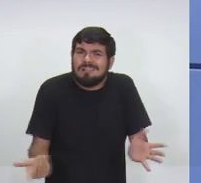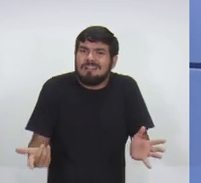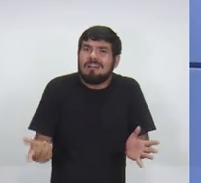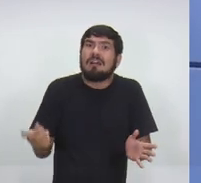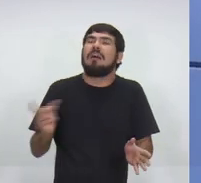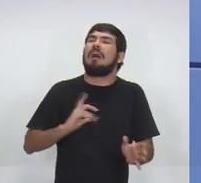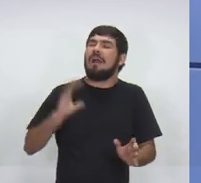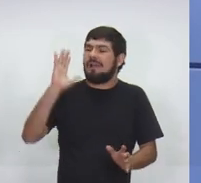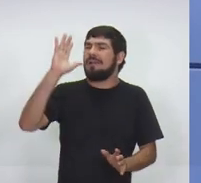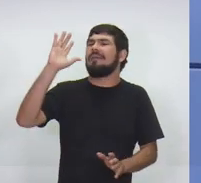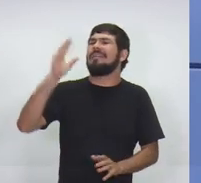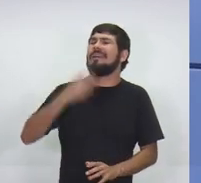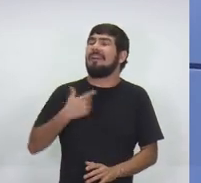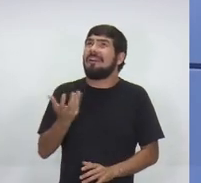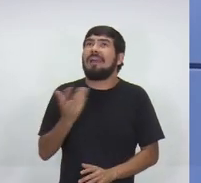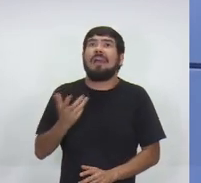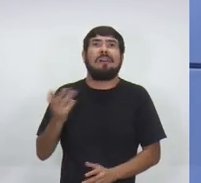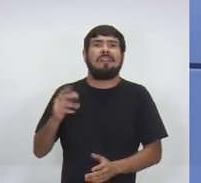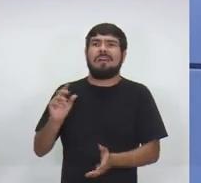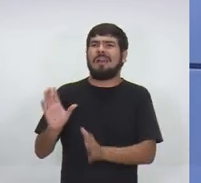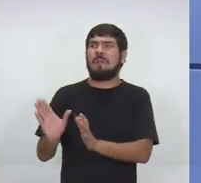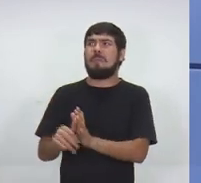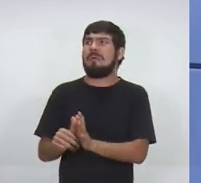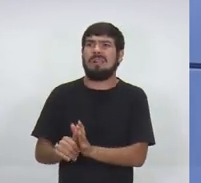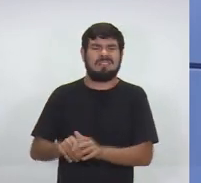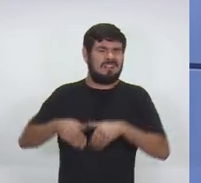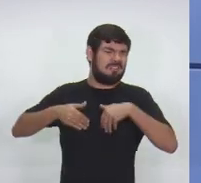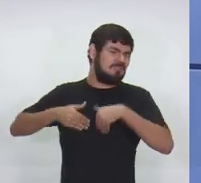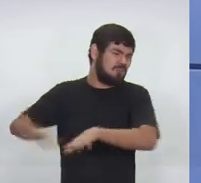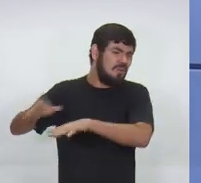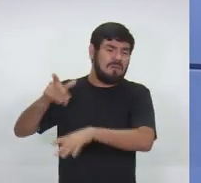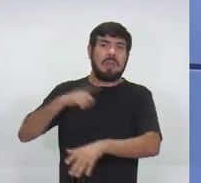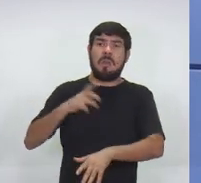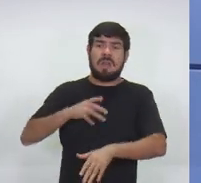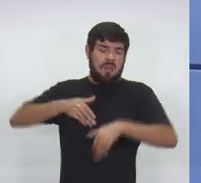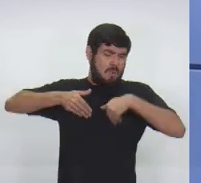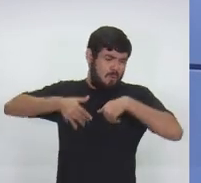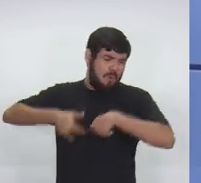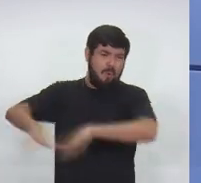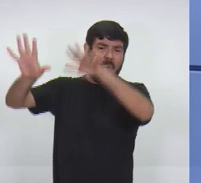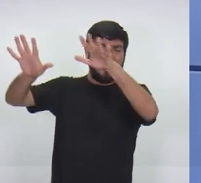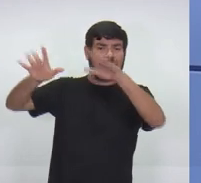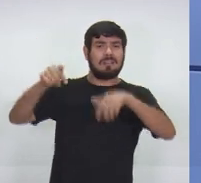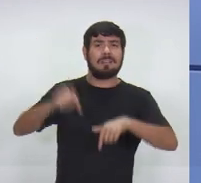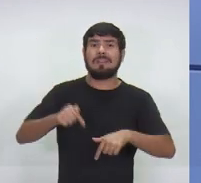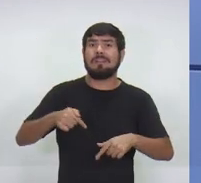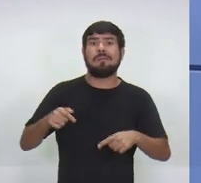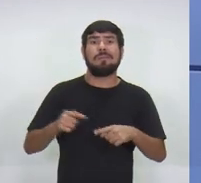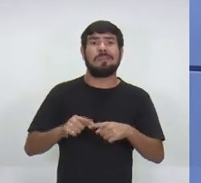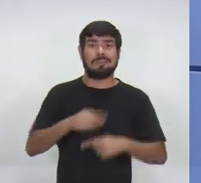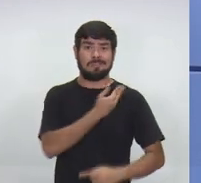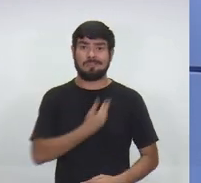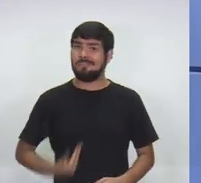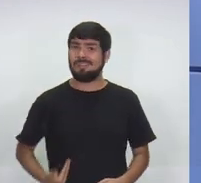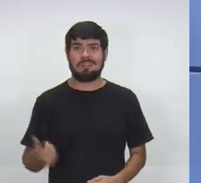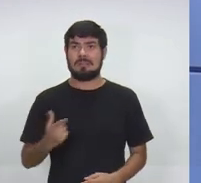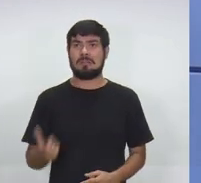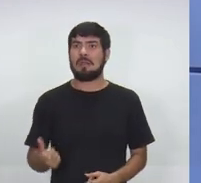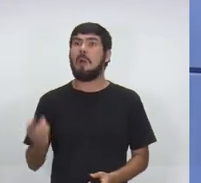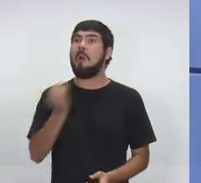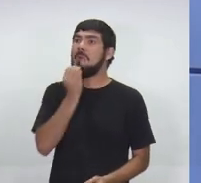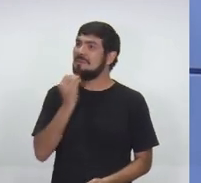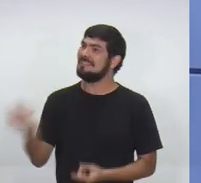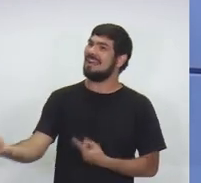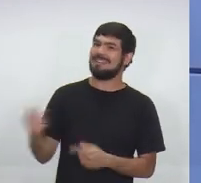humanidade corrida aqui no nosso estado eu enquanto amazonense eu quero que a humanidade kodak porque no nosso governo nós não vamos dar espaço pra eles